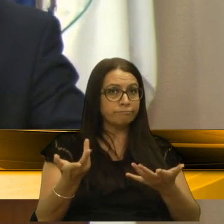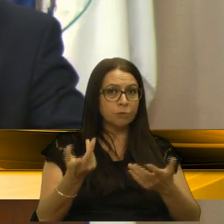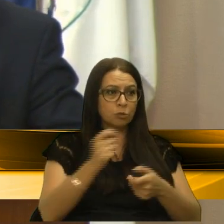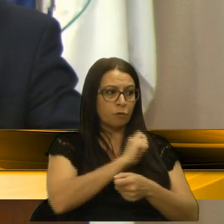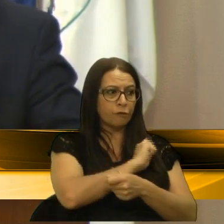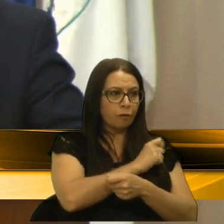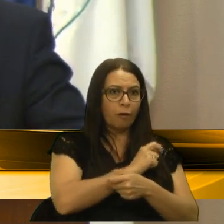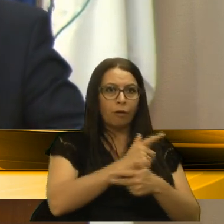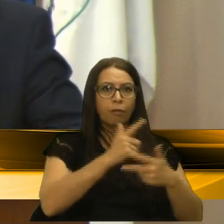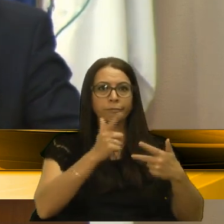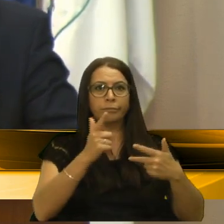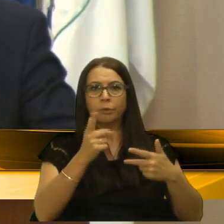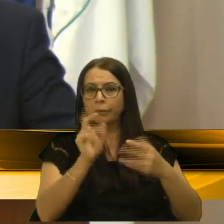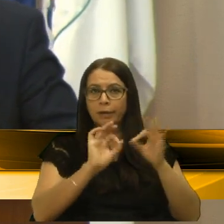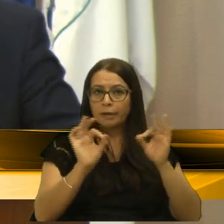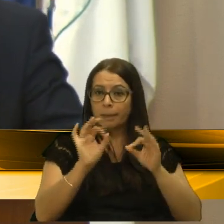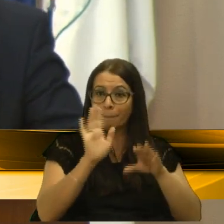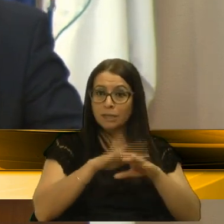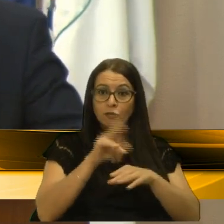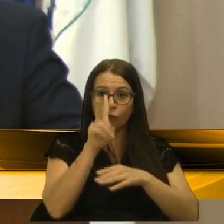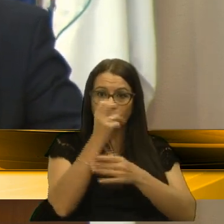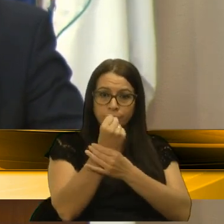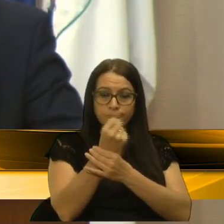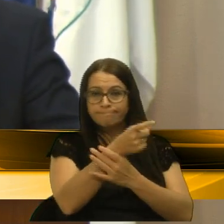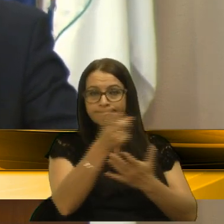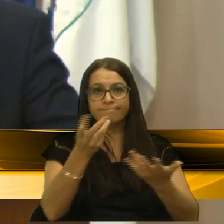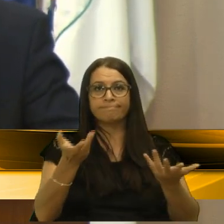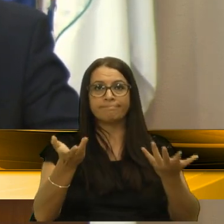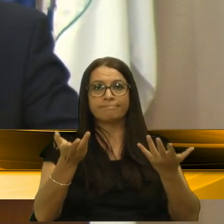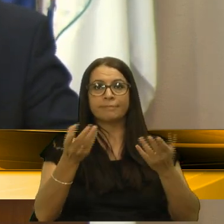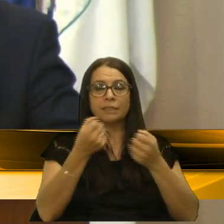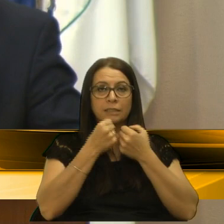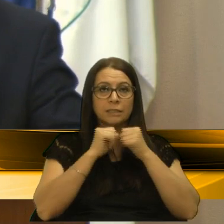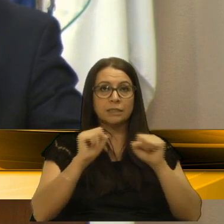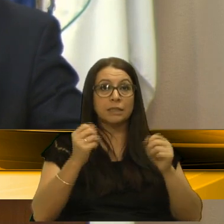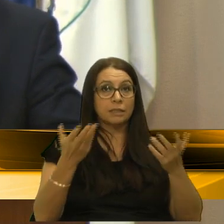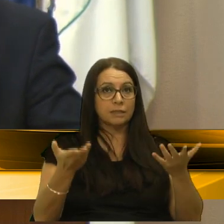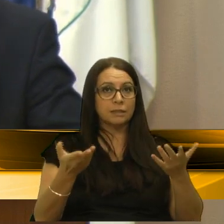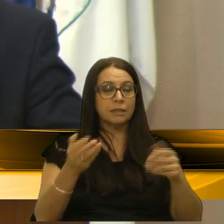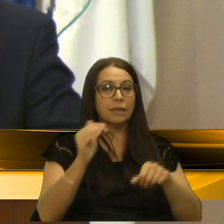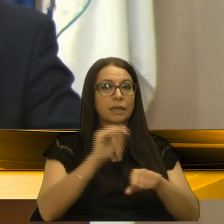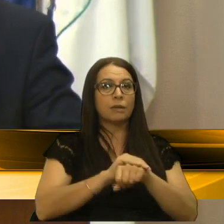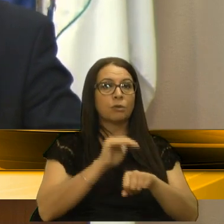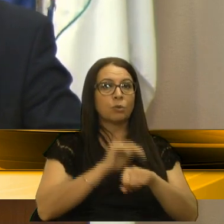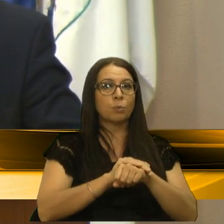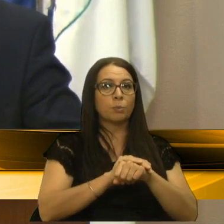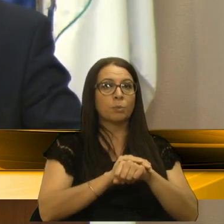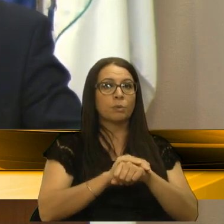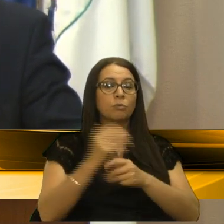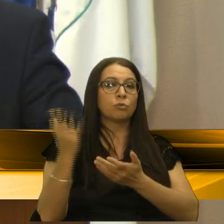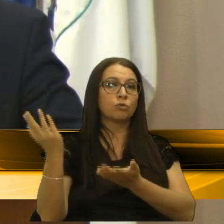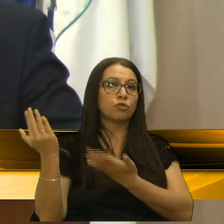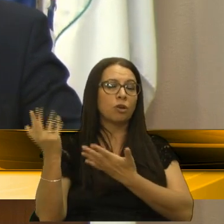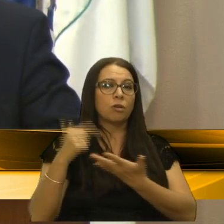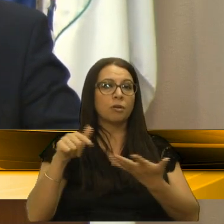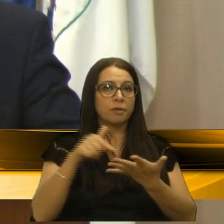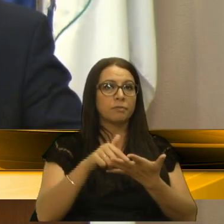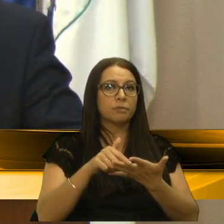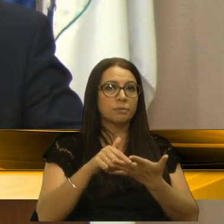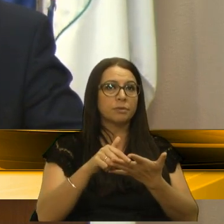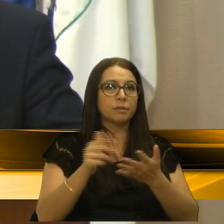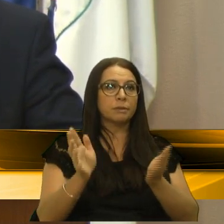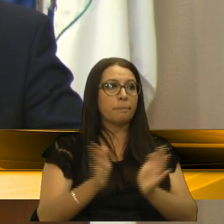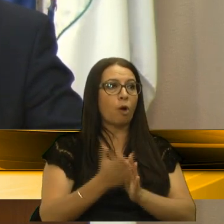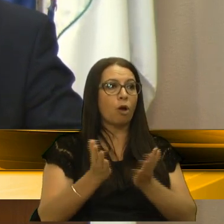não há um plano mais forte da Brigada, da Secretaria. Aí a culpa é da nossa juventude, esses jovens